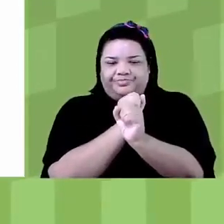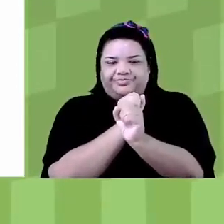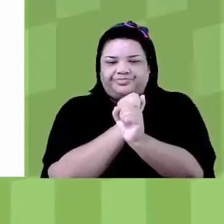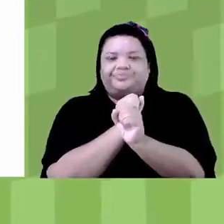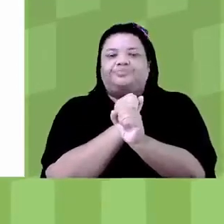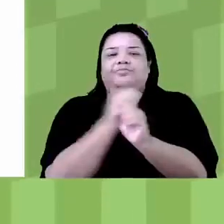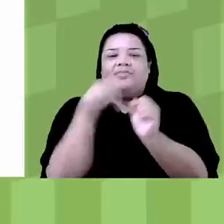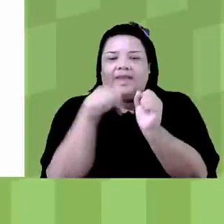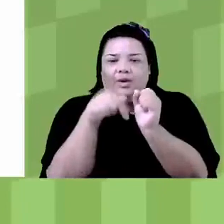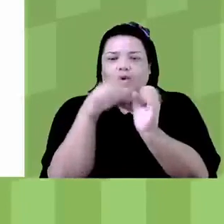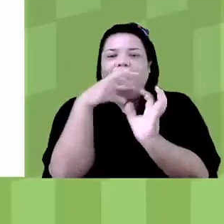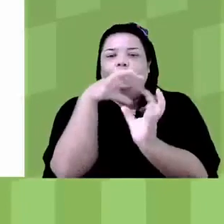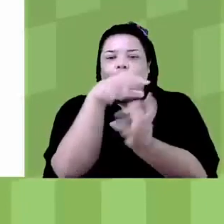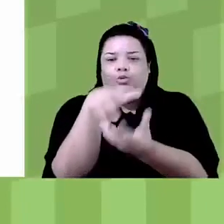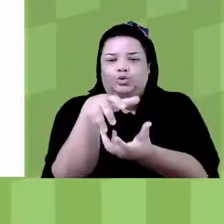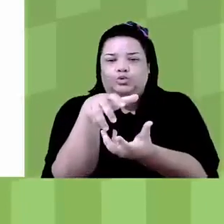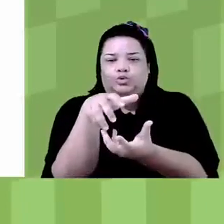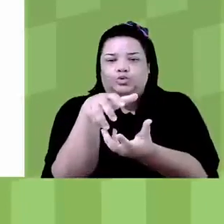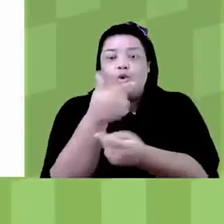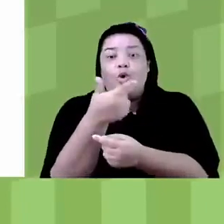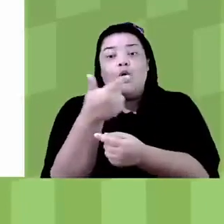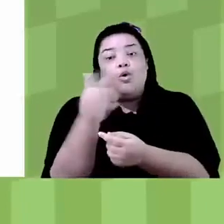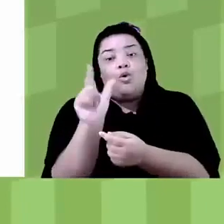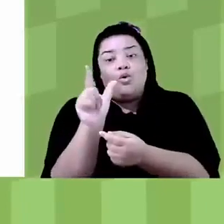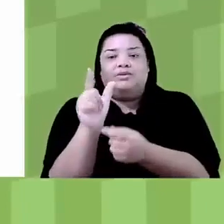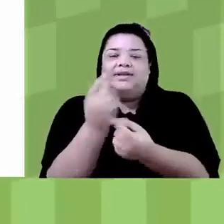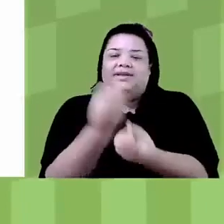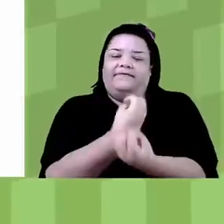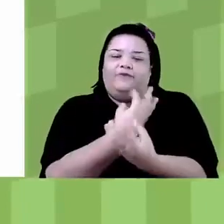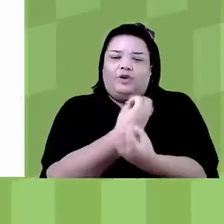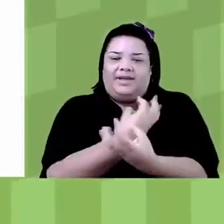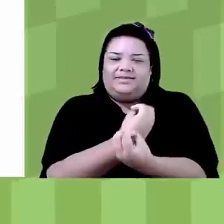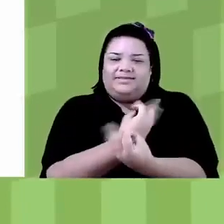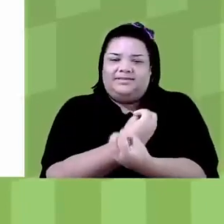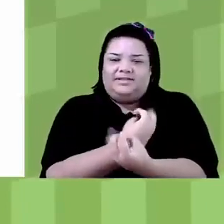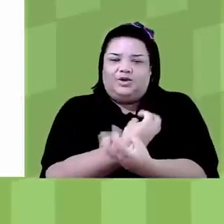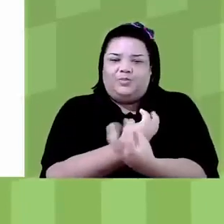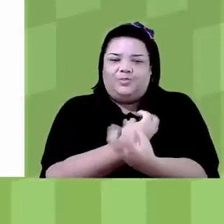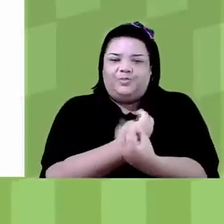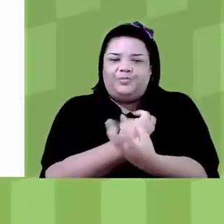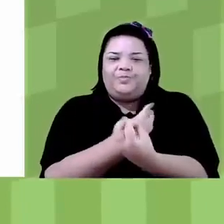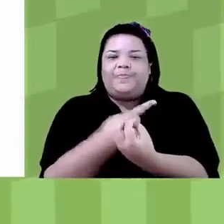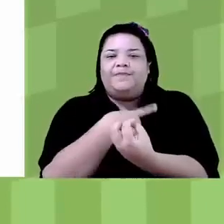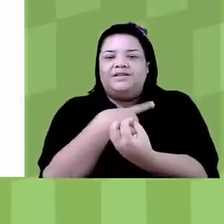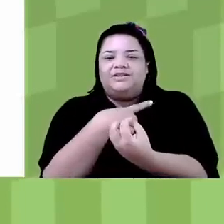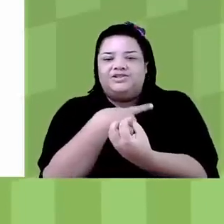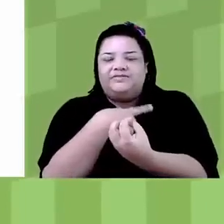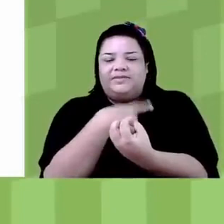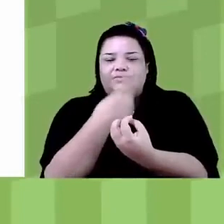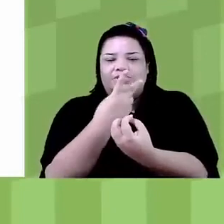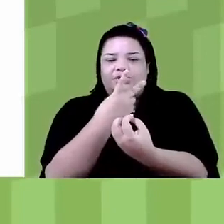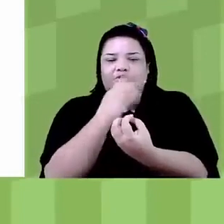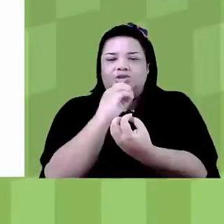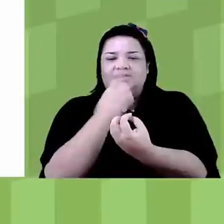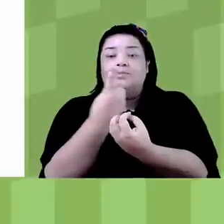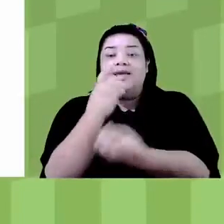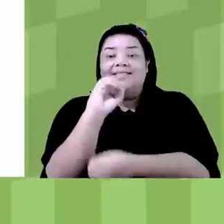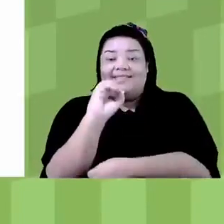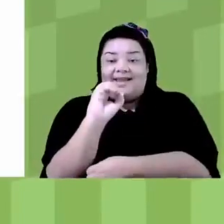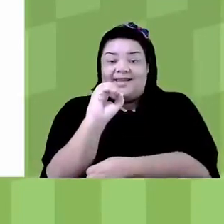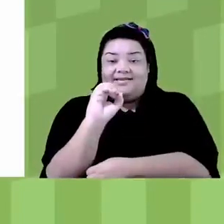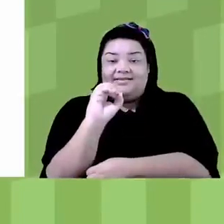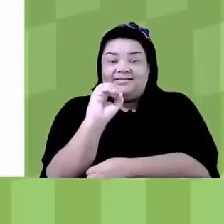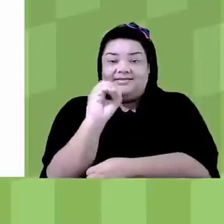planeta. Uma outra informação, onde a gente chegamos aqui em 2010, tempo